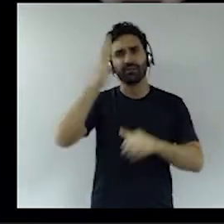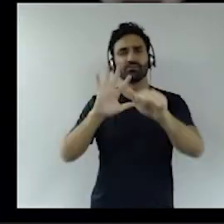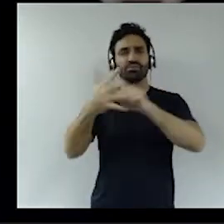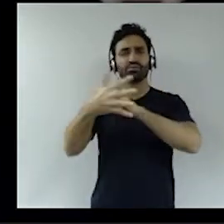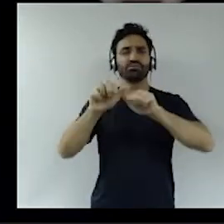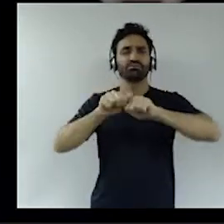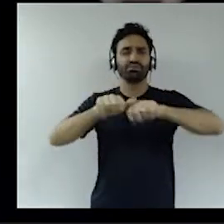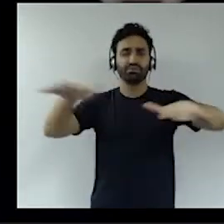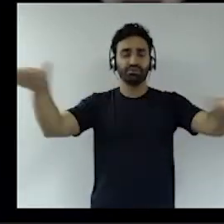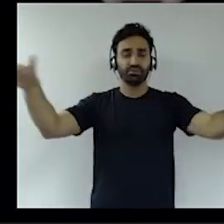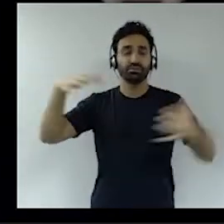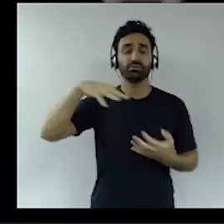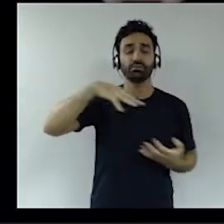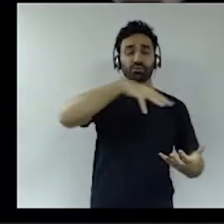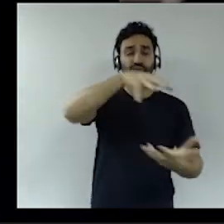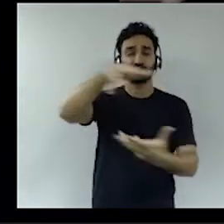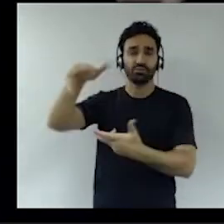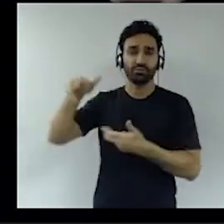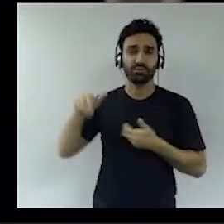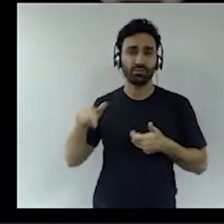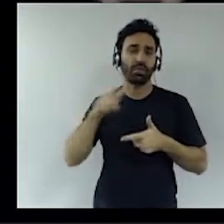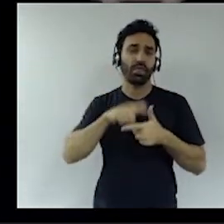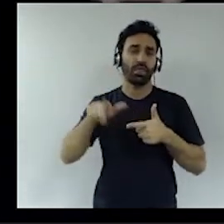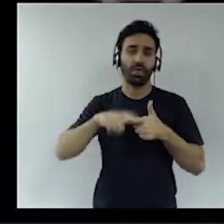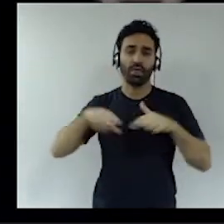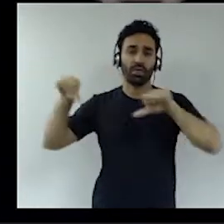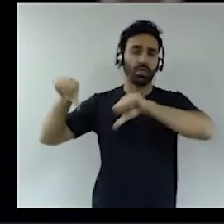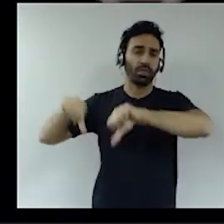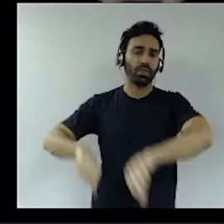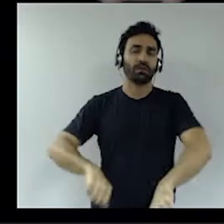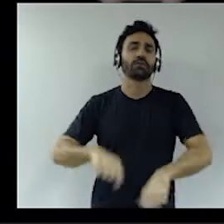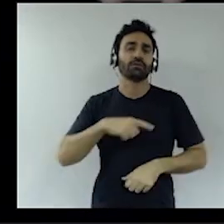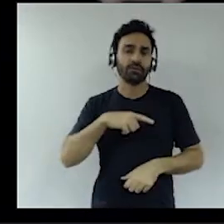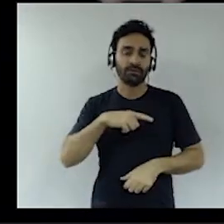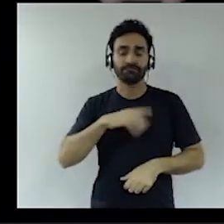internacional, uma pandemia de proporções